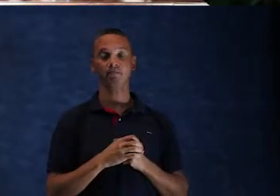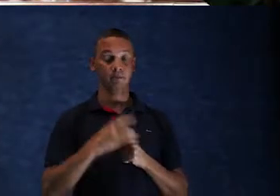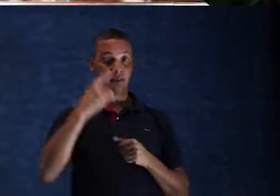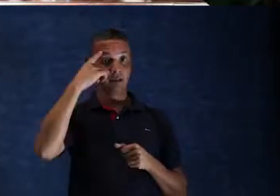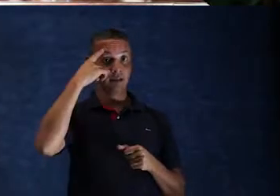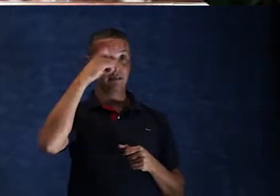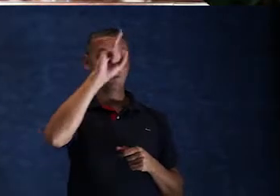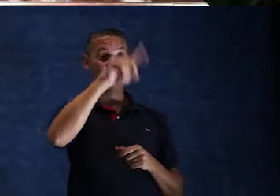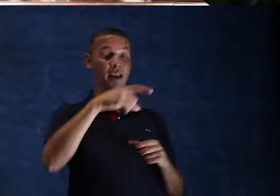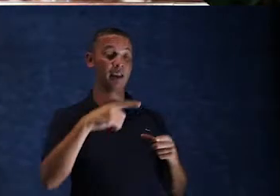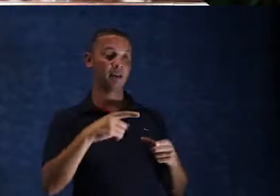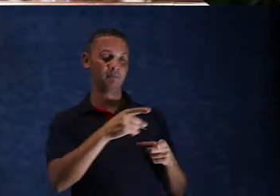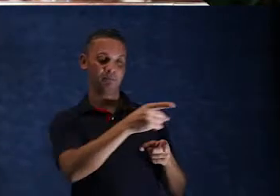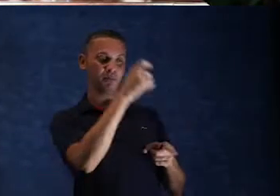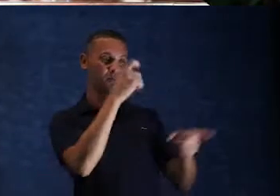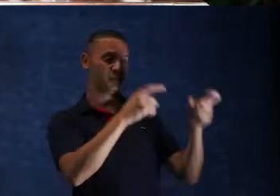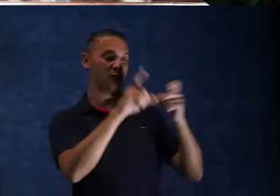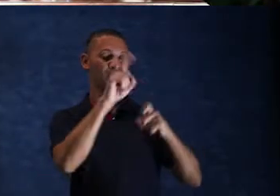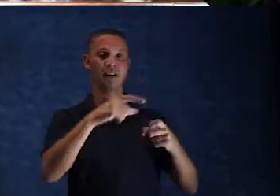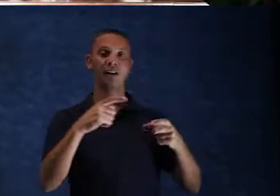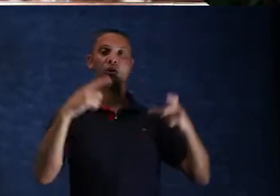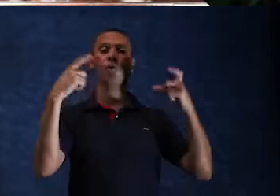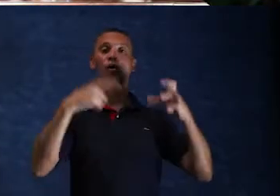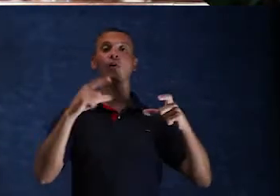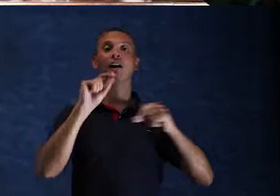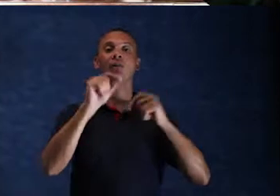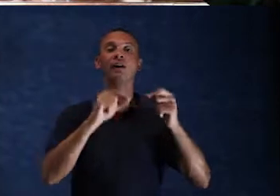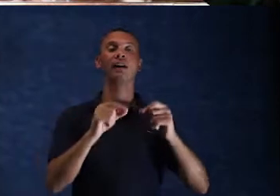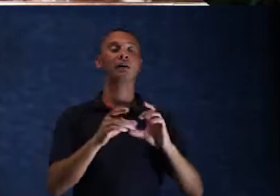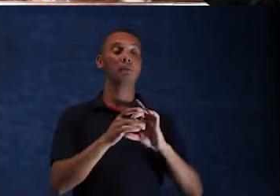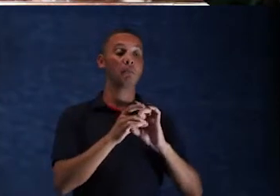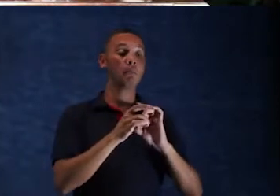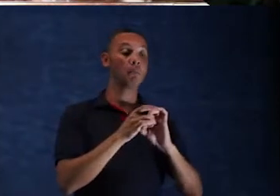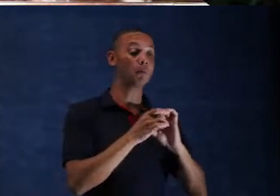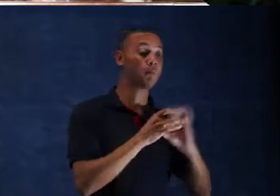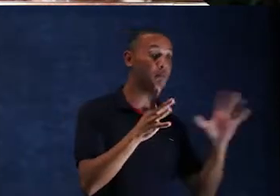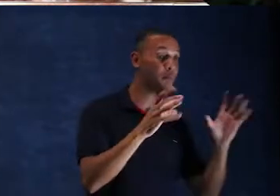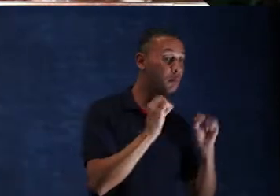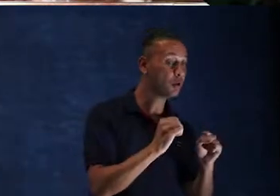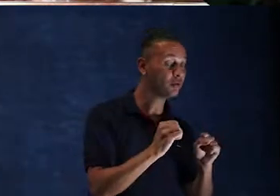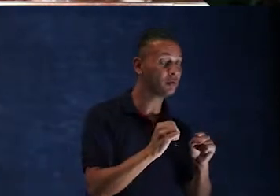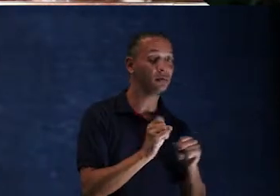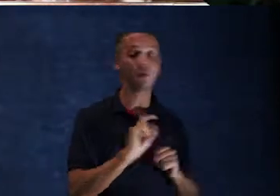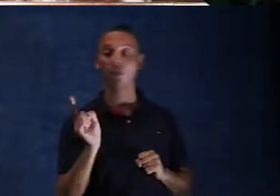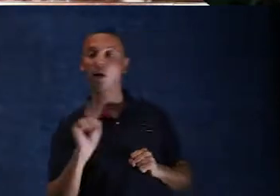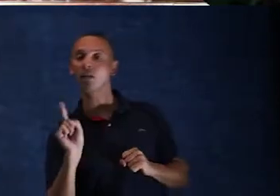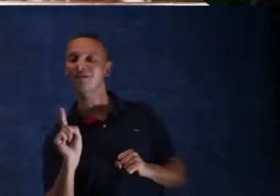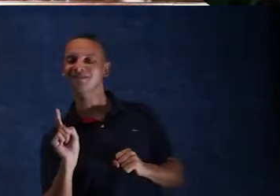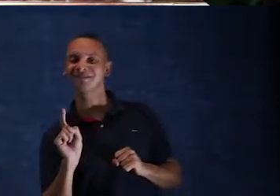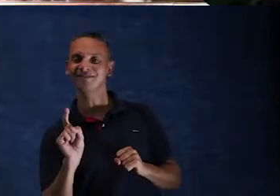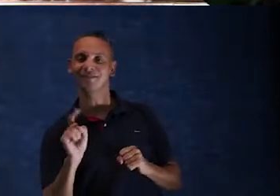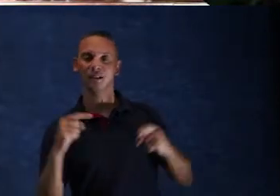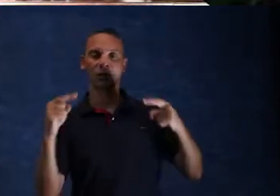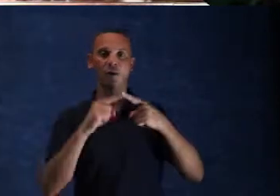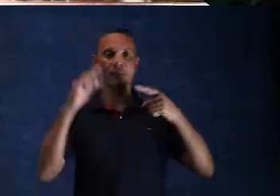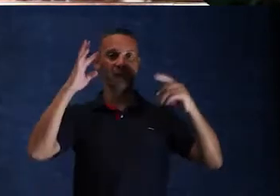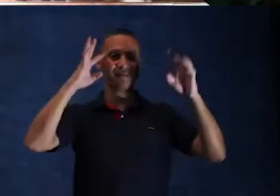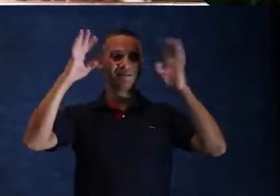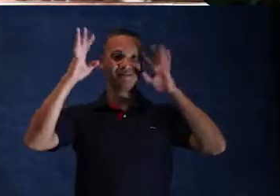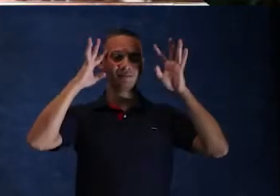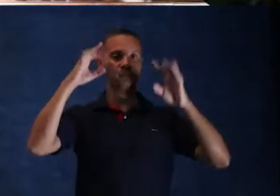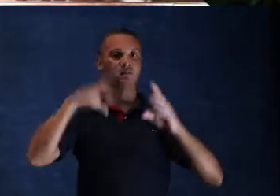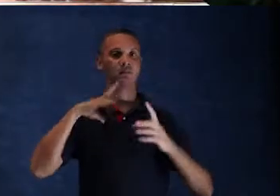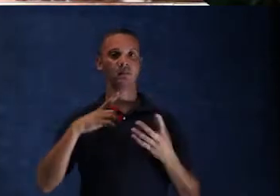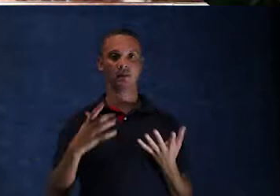de fronteira, o que é permitido, o que não é permitido. Então, essas narrativas, de uma certa